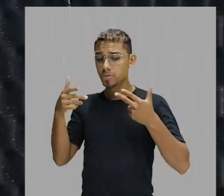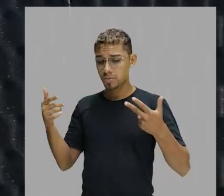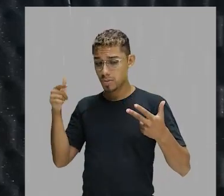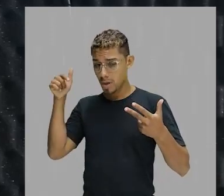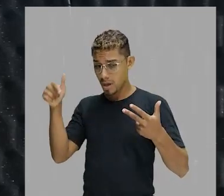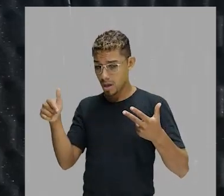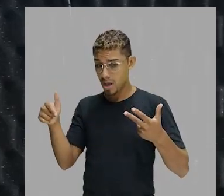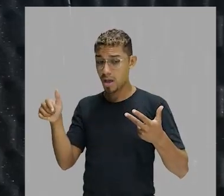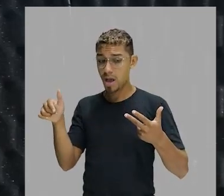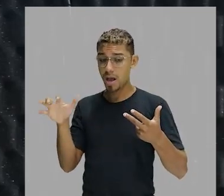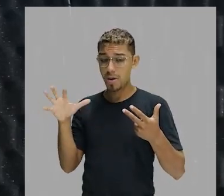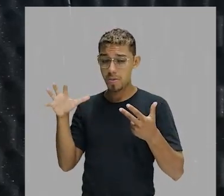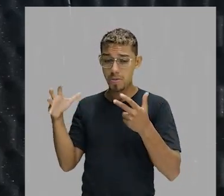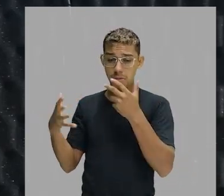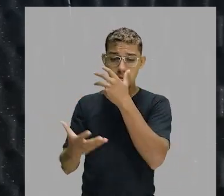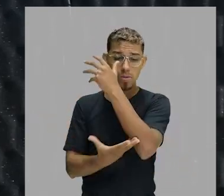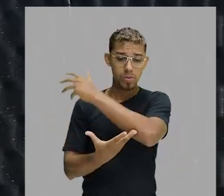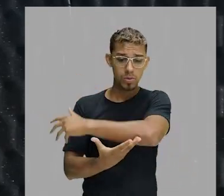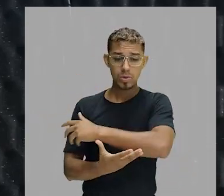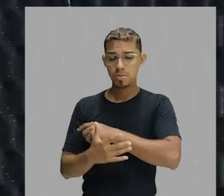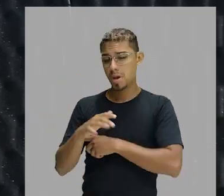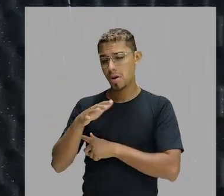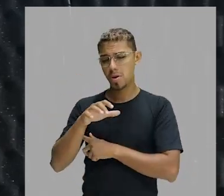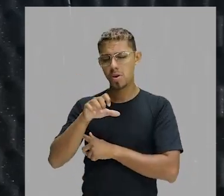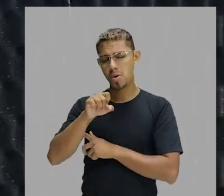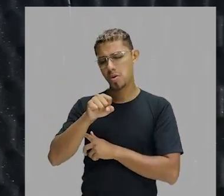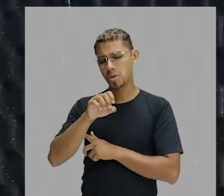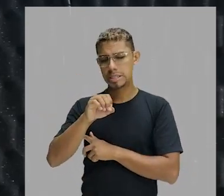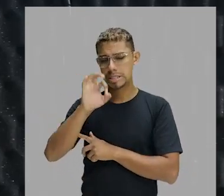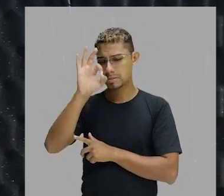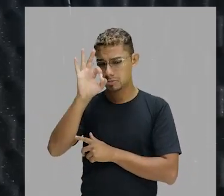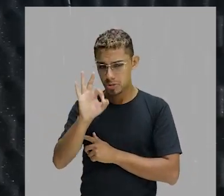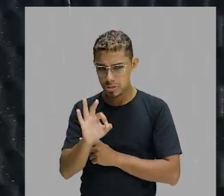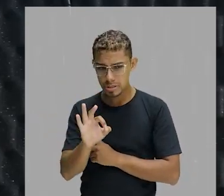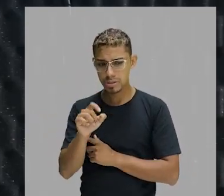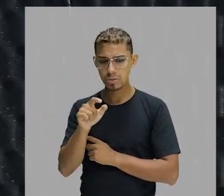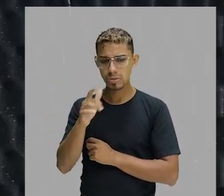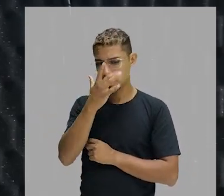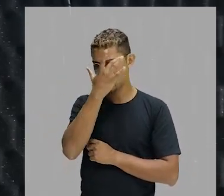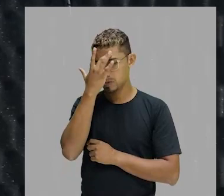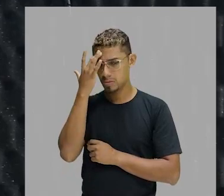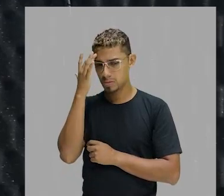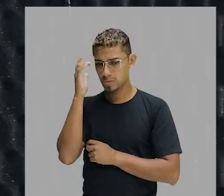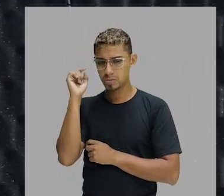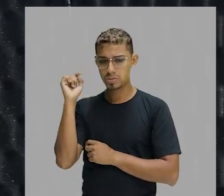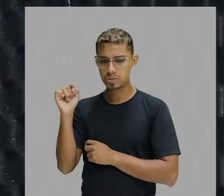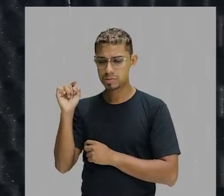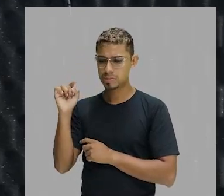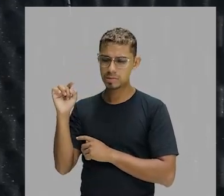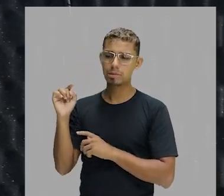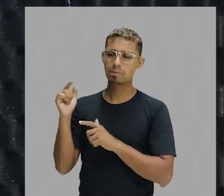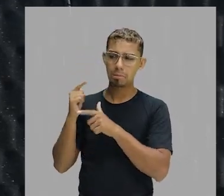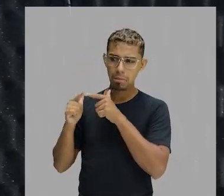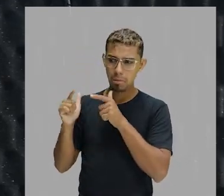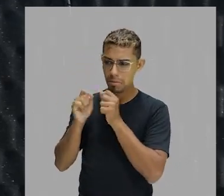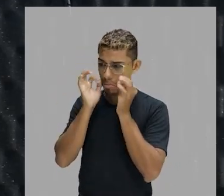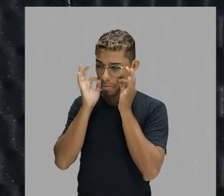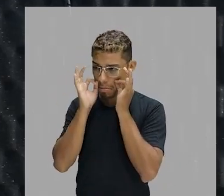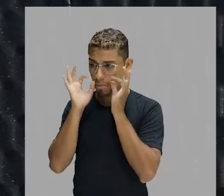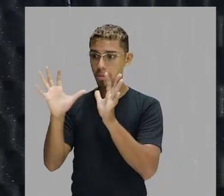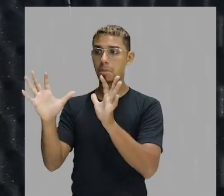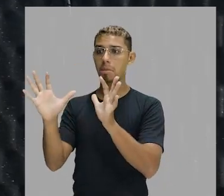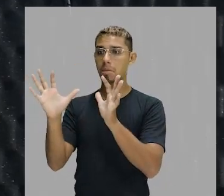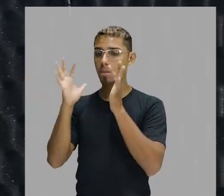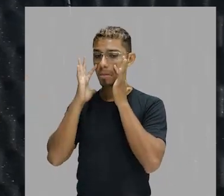desmatamento. Isso é a nível global, então isso gera aí, né, um grande sinal de alerta para o ser humano, para a nossa sociedade de